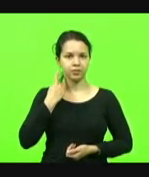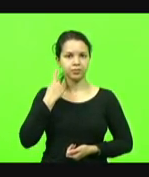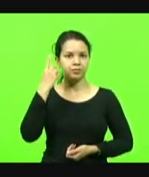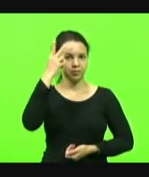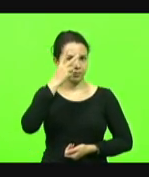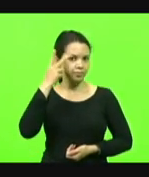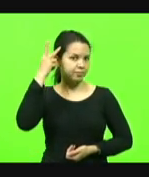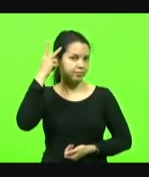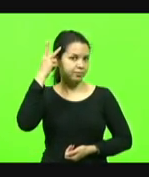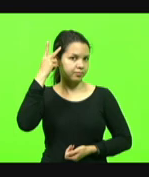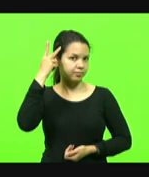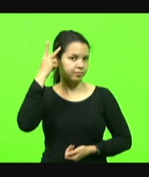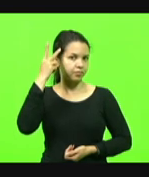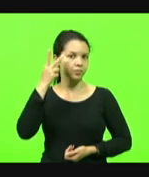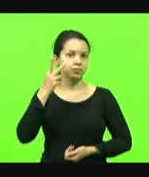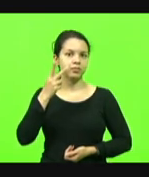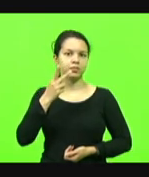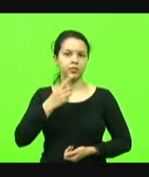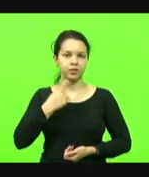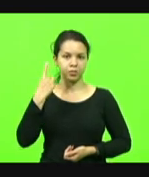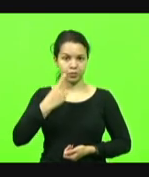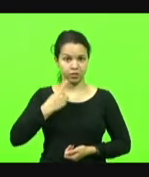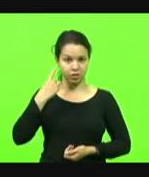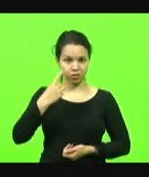Como vota deputado Sérgio Mota?